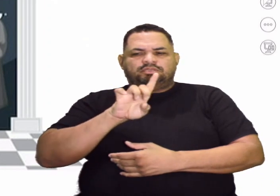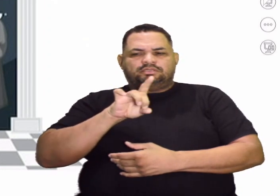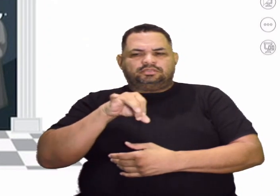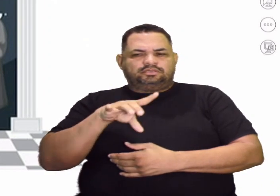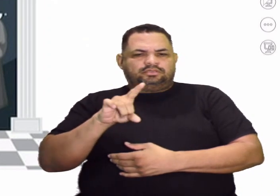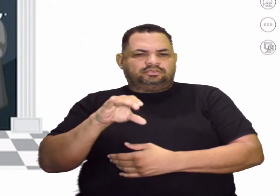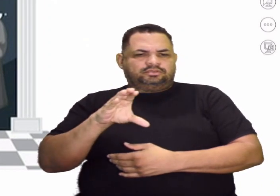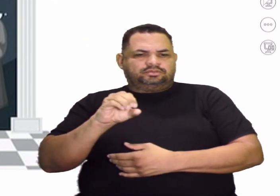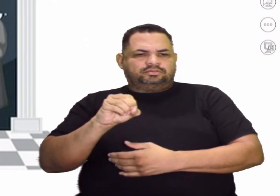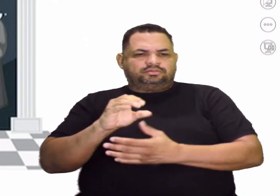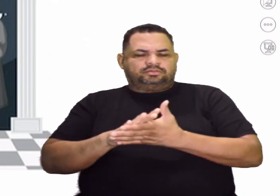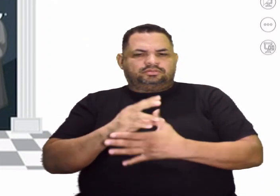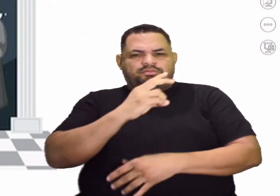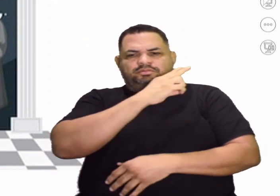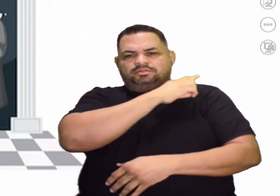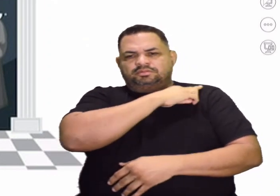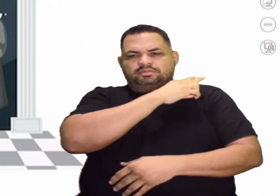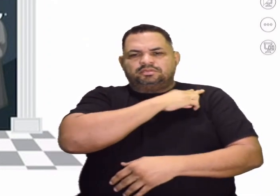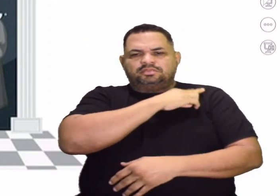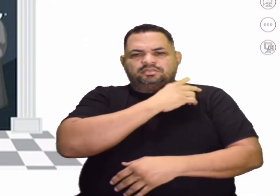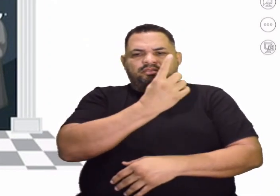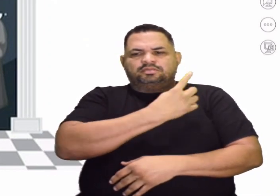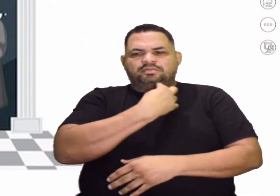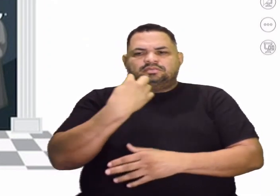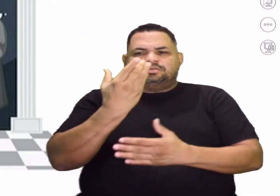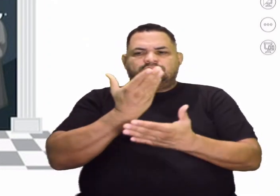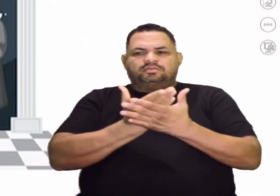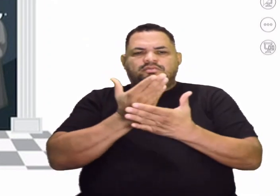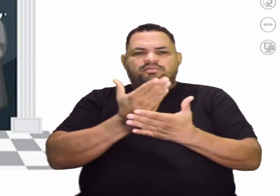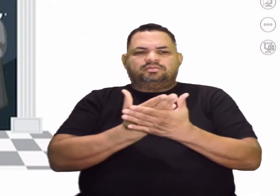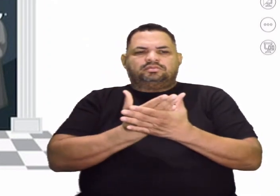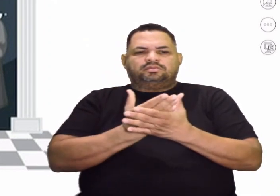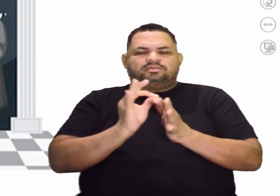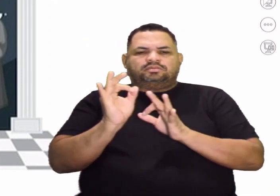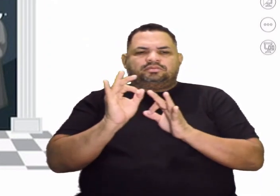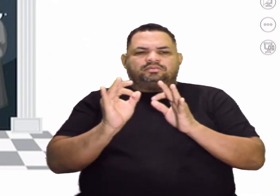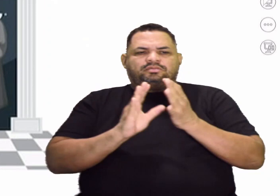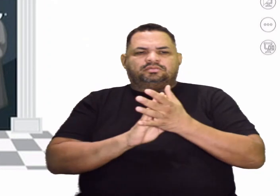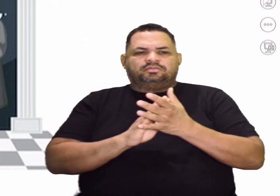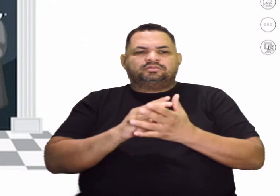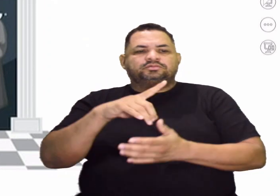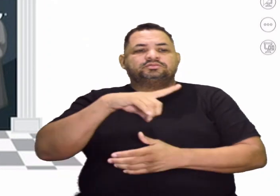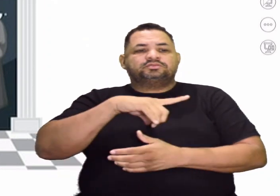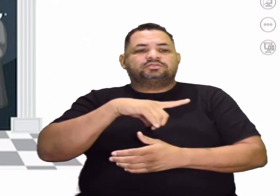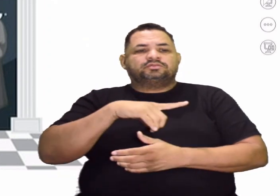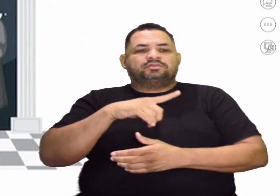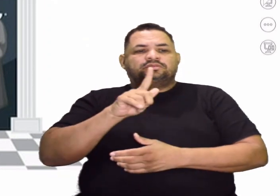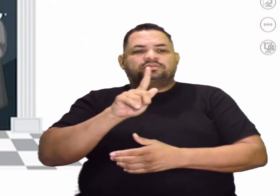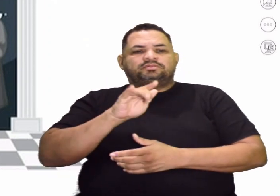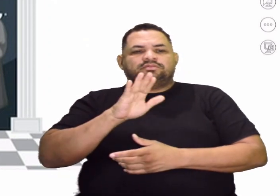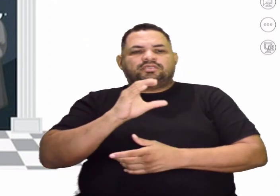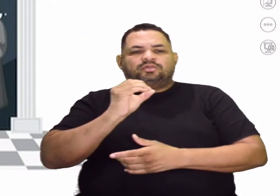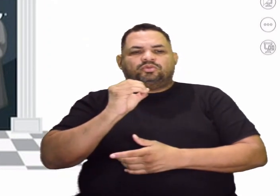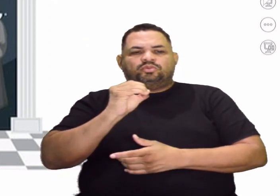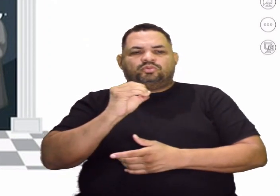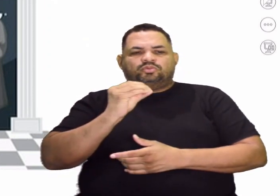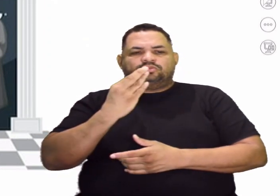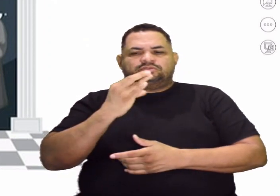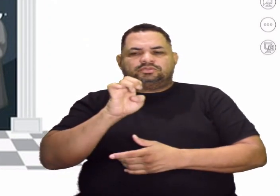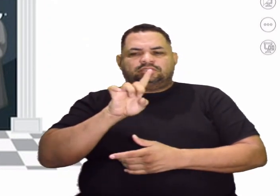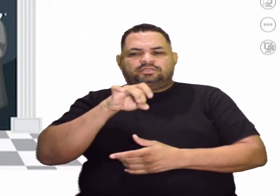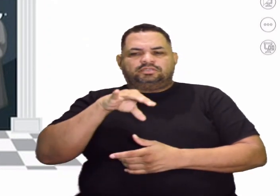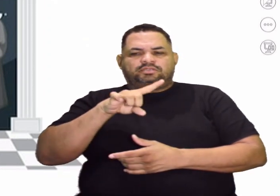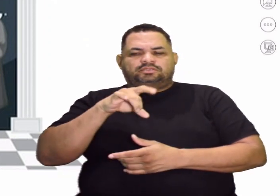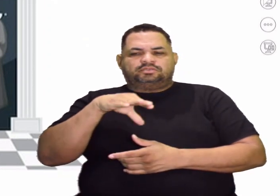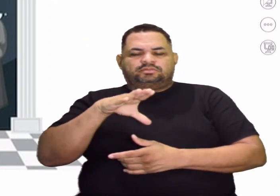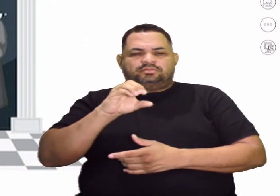quê? Lá no segundo ano nós vamos ver que o que pairava era o geocentrismo, certo? Vocês viram lá no segundo